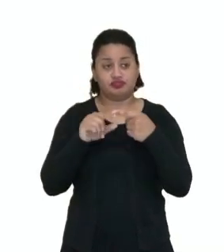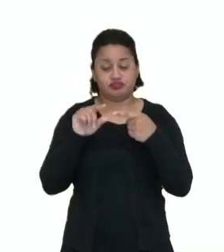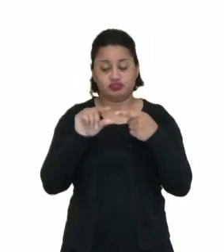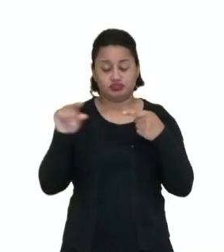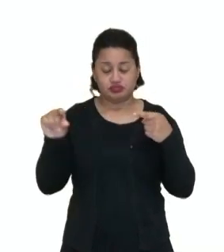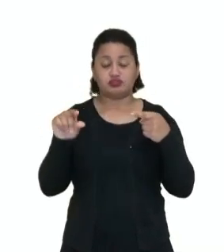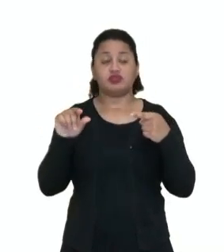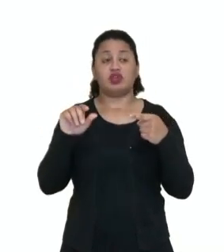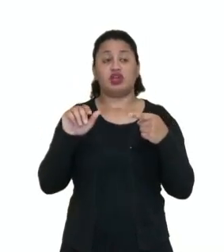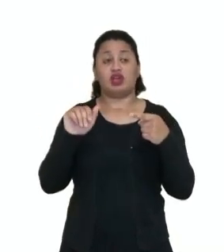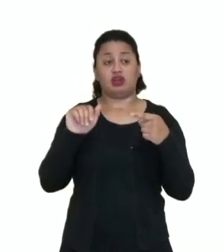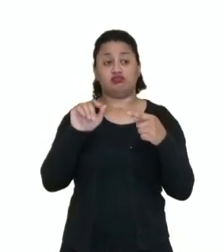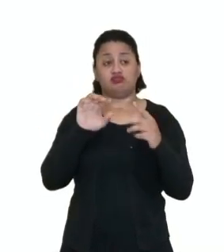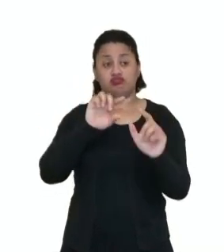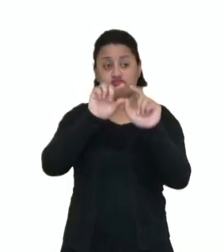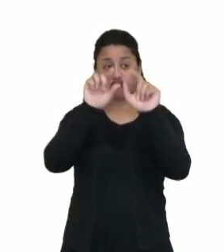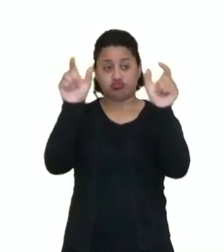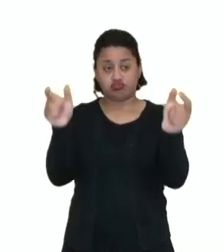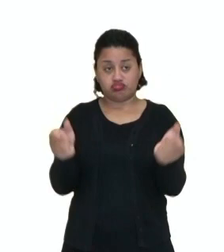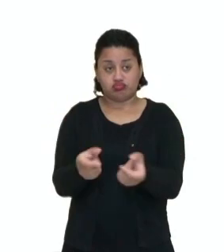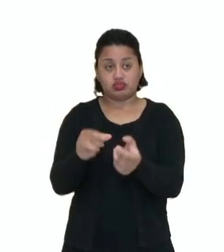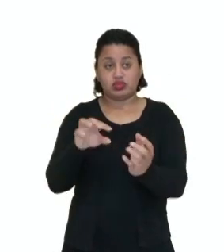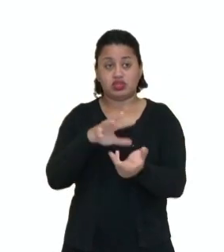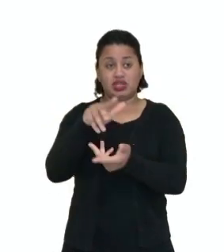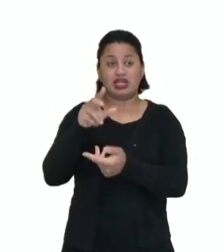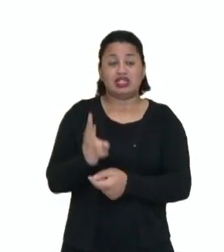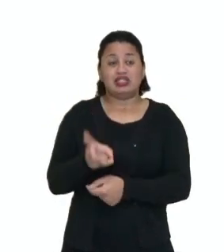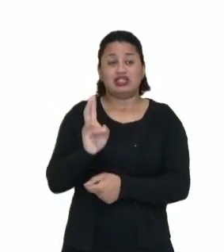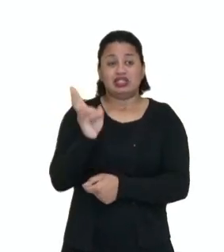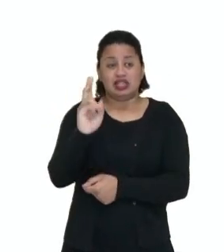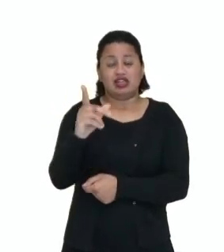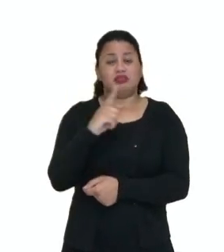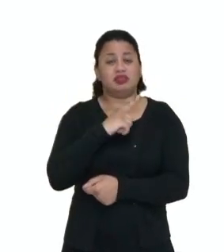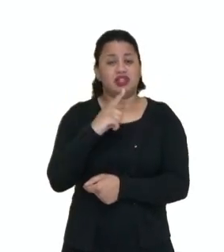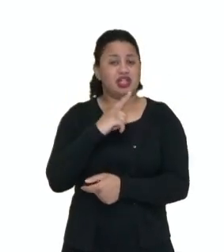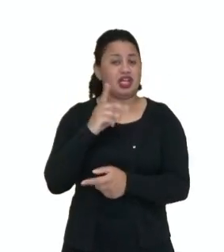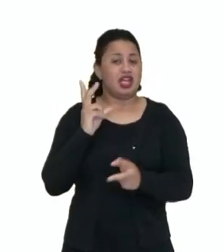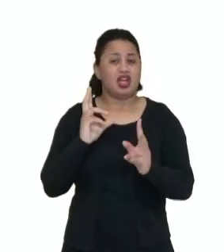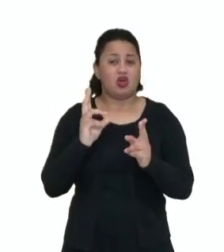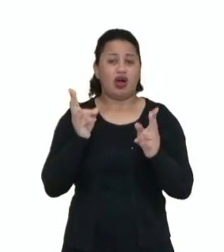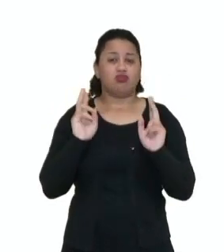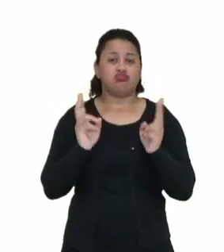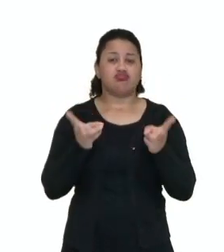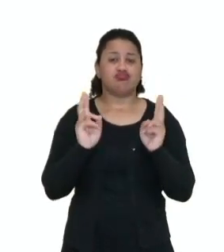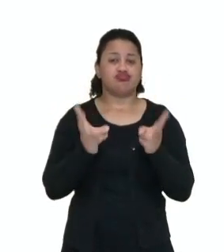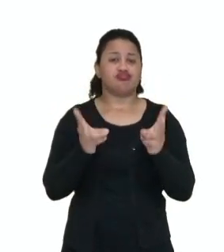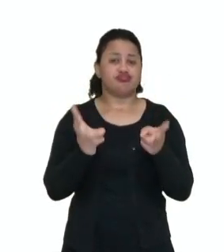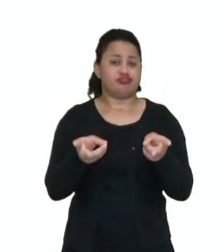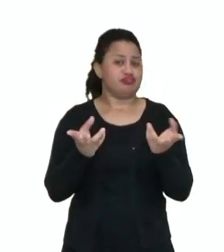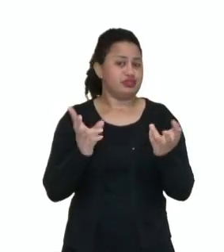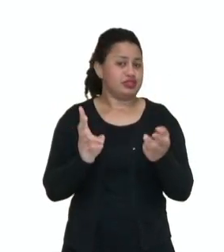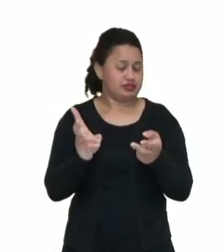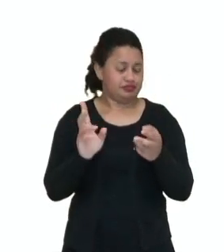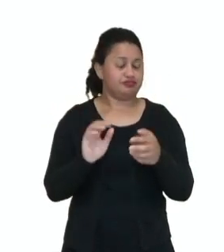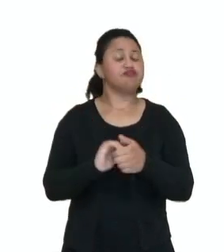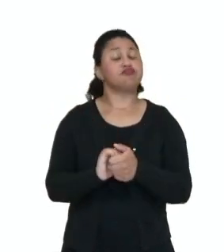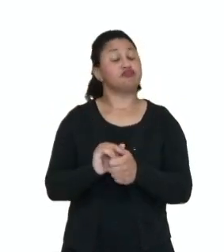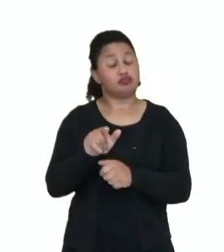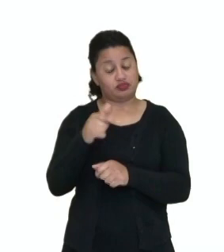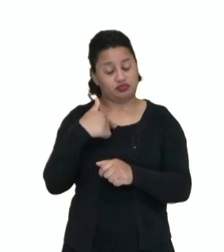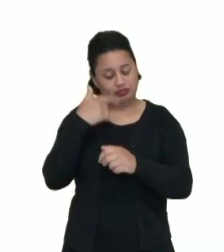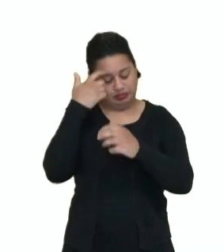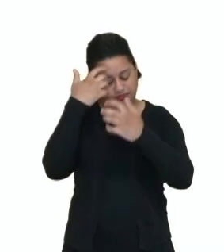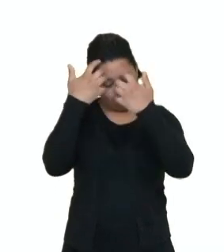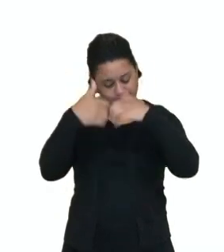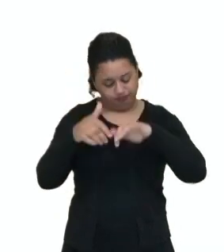aqui, letra A. A atmosfera terrestre sempre teve a mesma composição. Vou deixar com você a reflexão